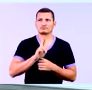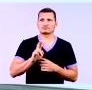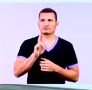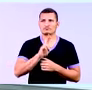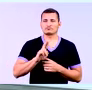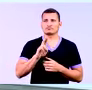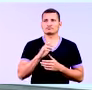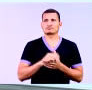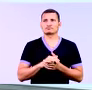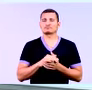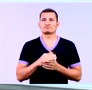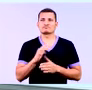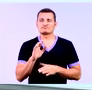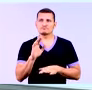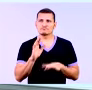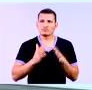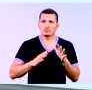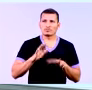menos a linguagem que nós